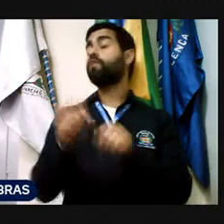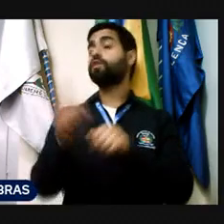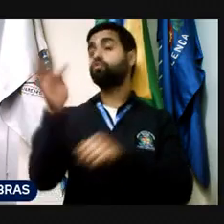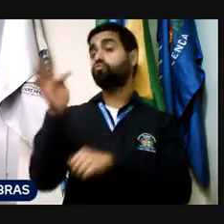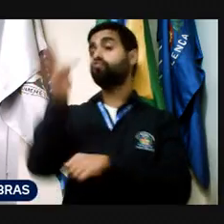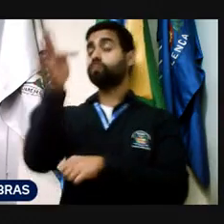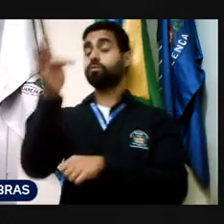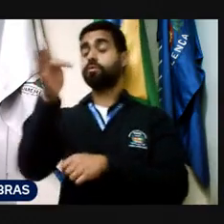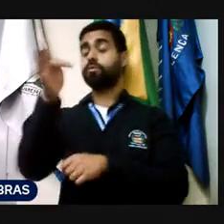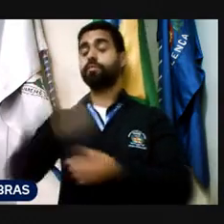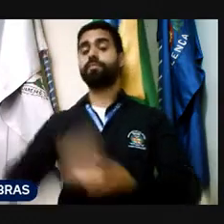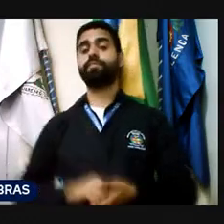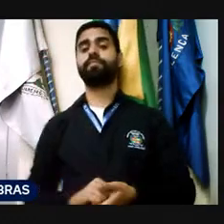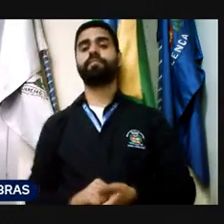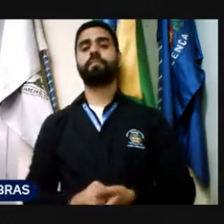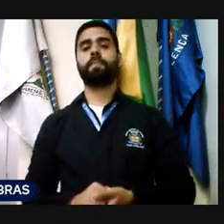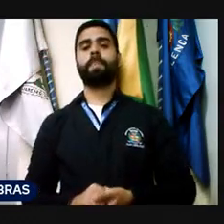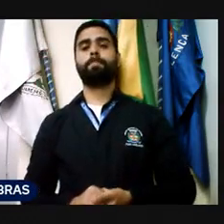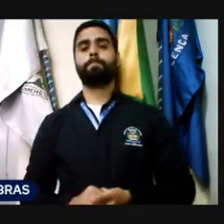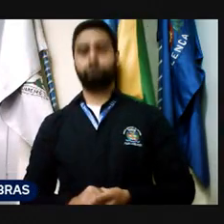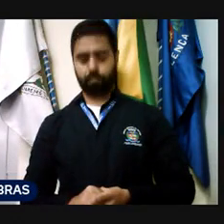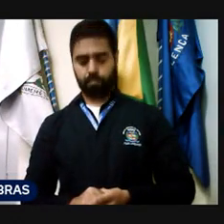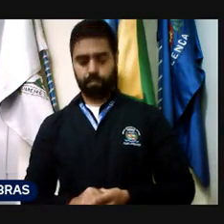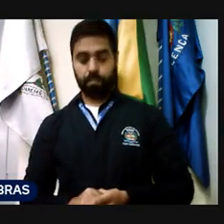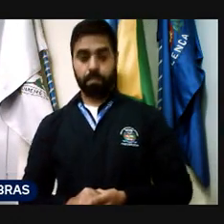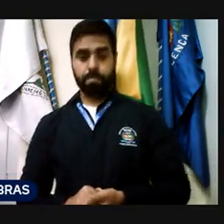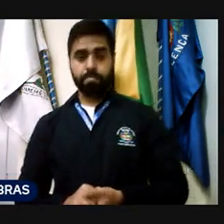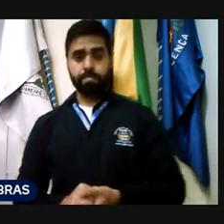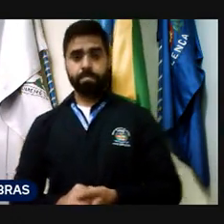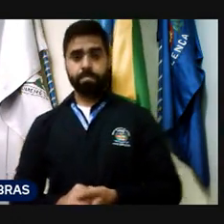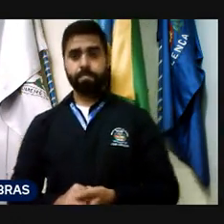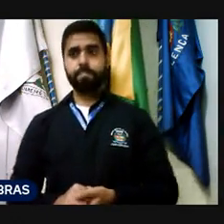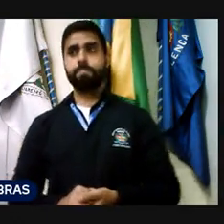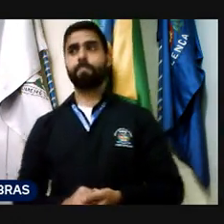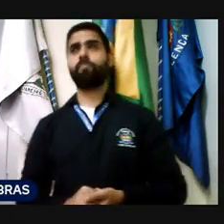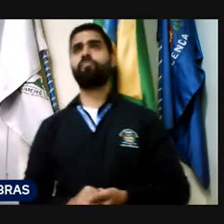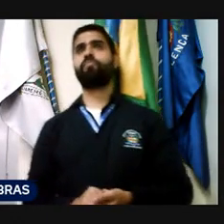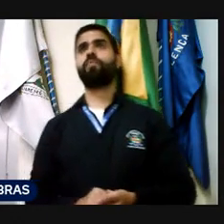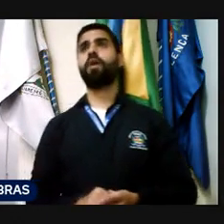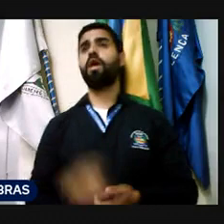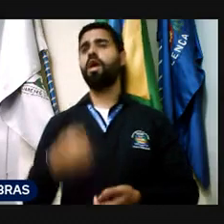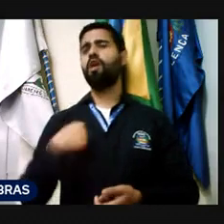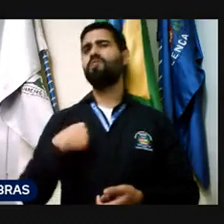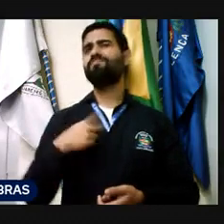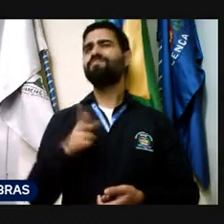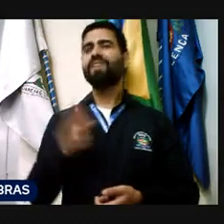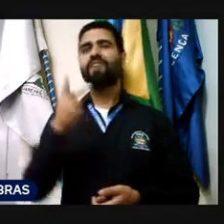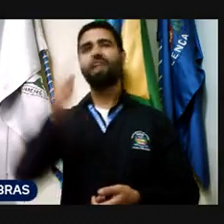será feito. Eu não canso de dizer que o sonho meu